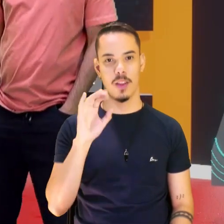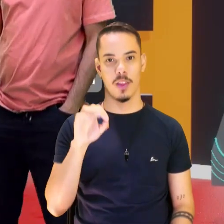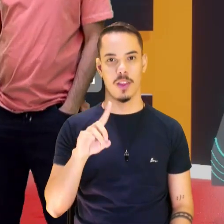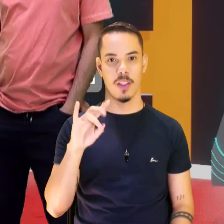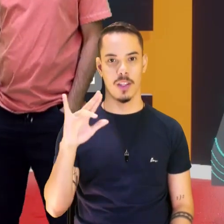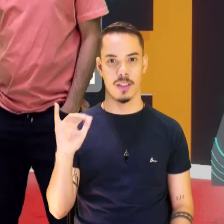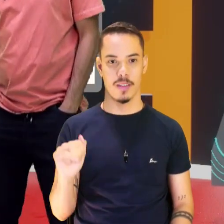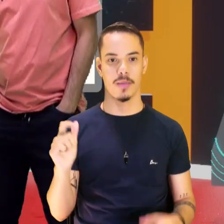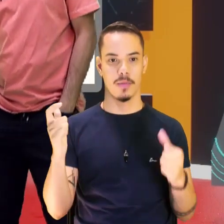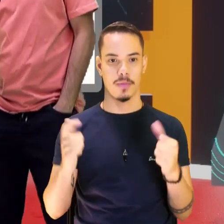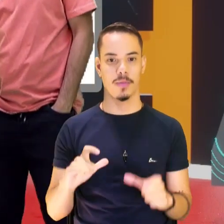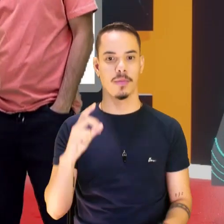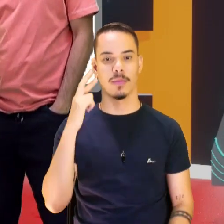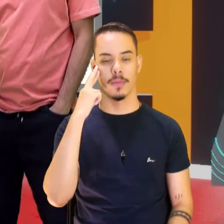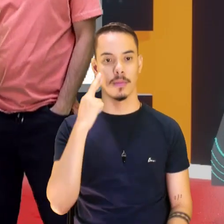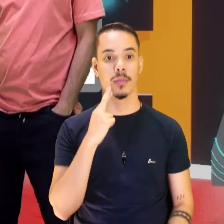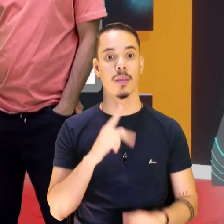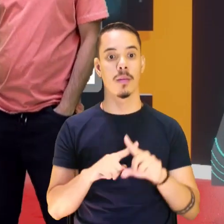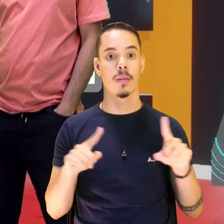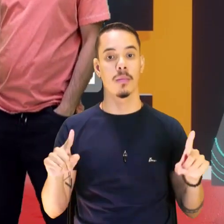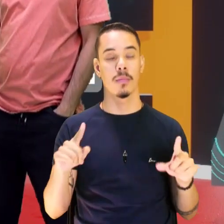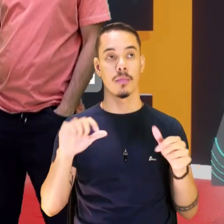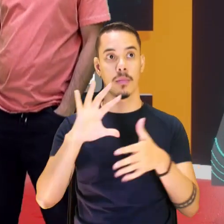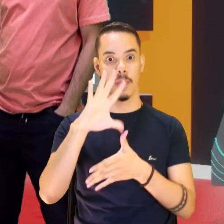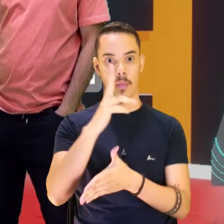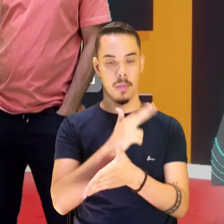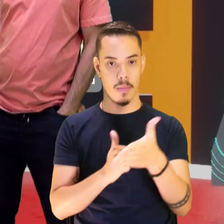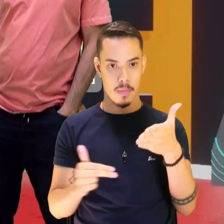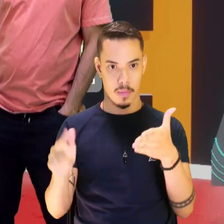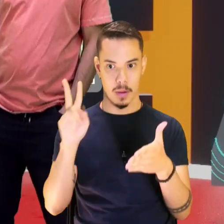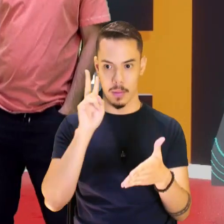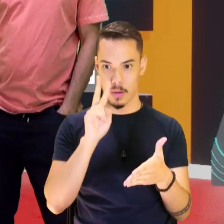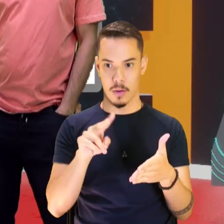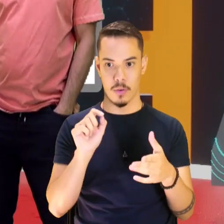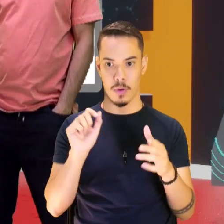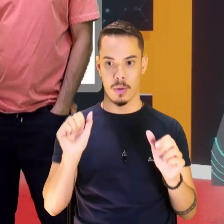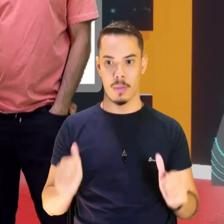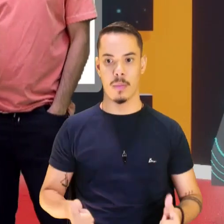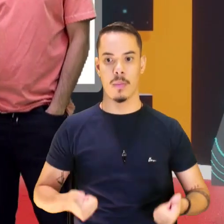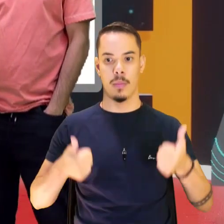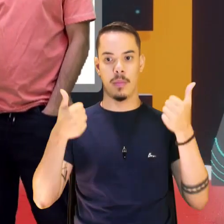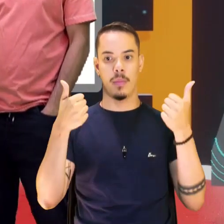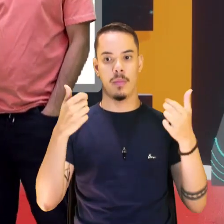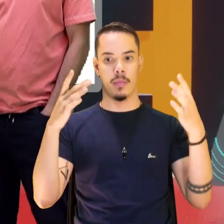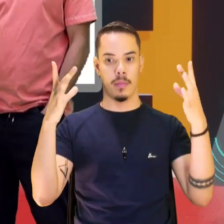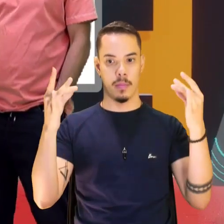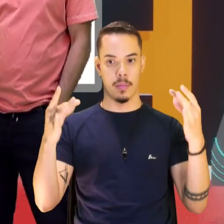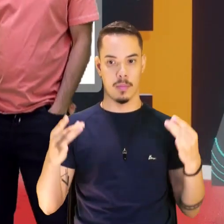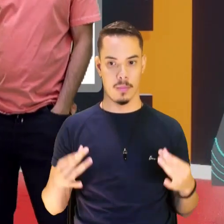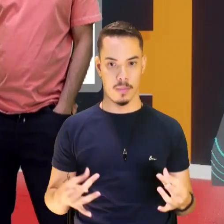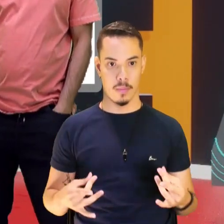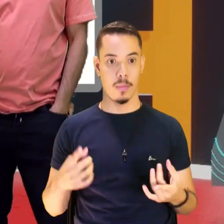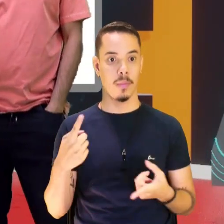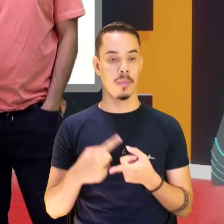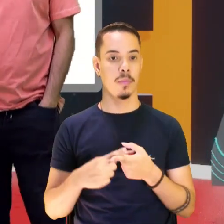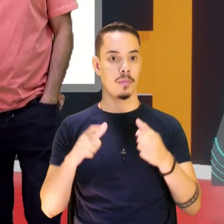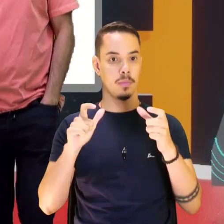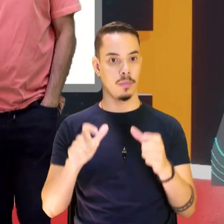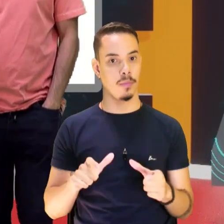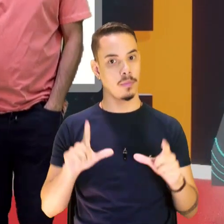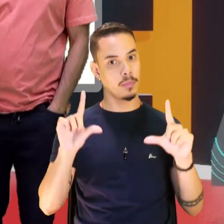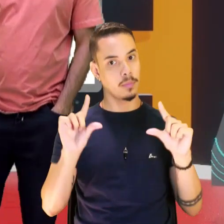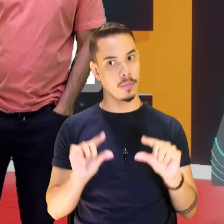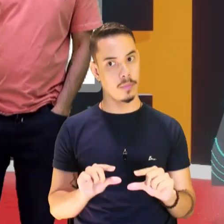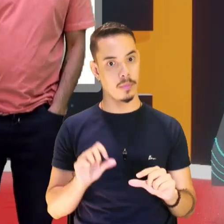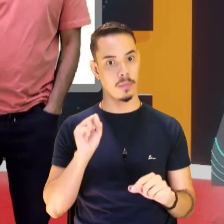pegar um mapa de um estado, aí a gente vai o quê? Vai melhorar os detalhes, porque ele é um lugar menor. Se